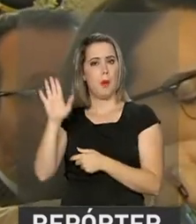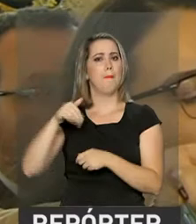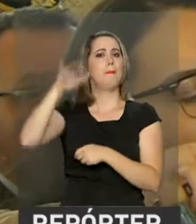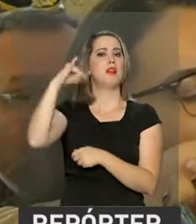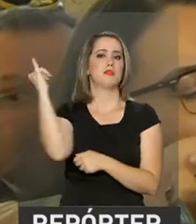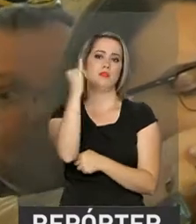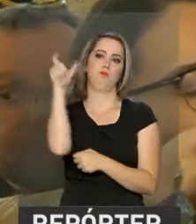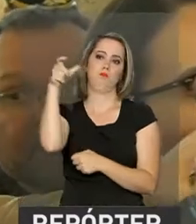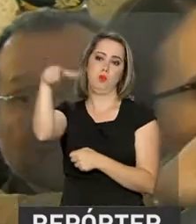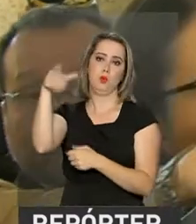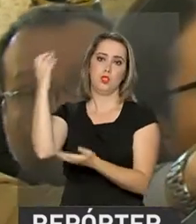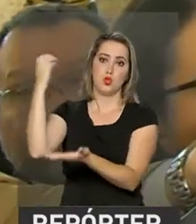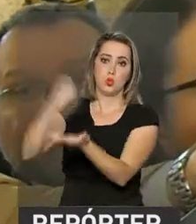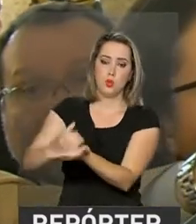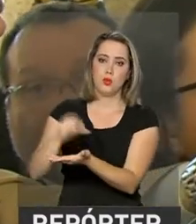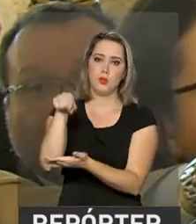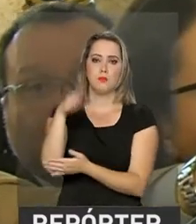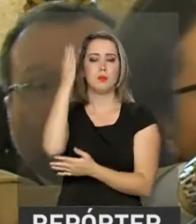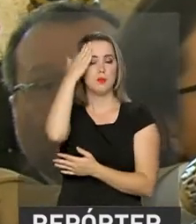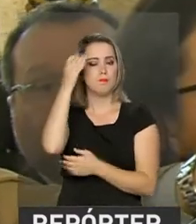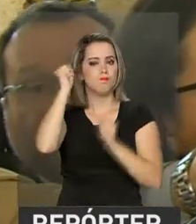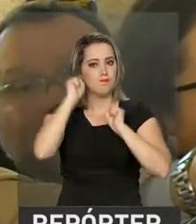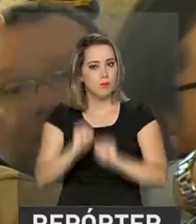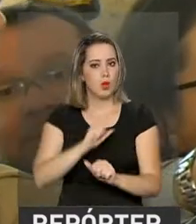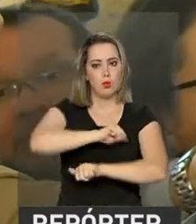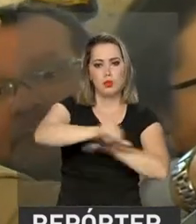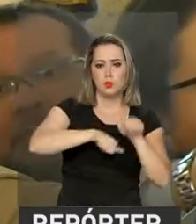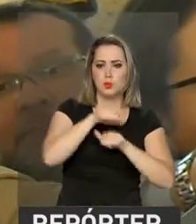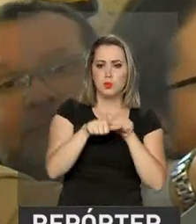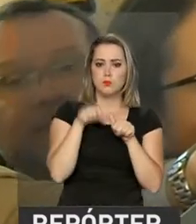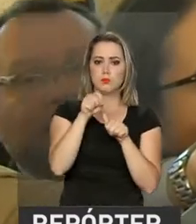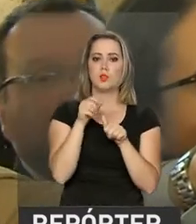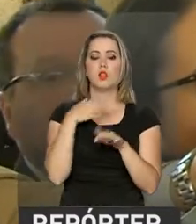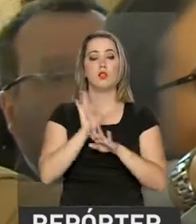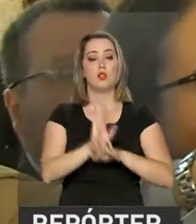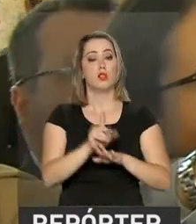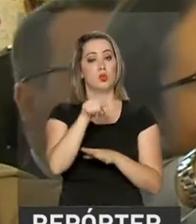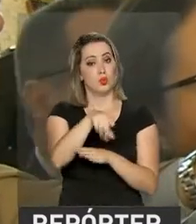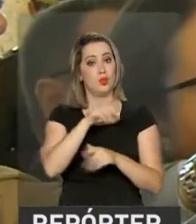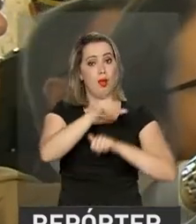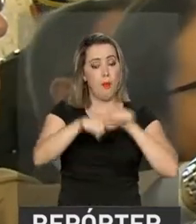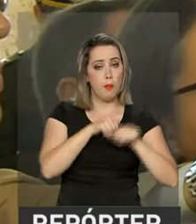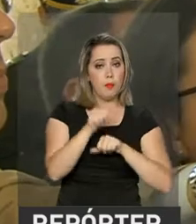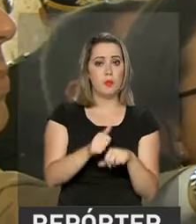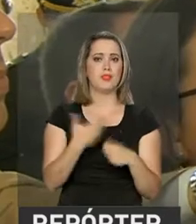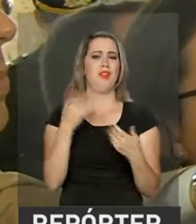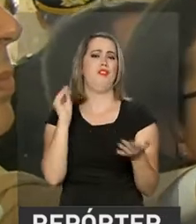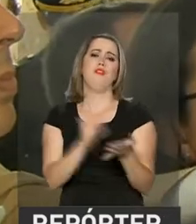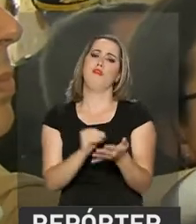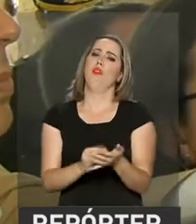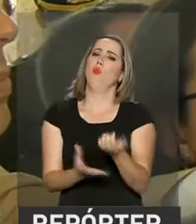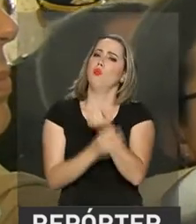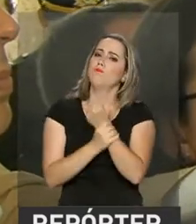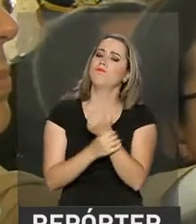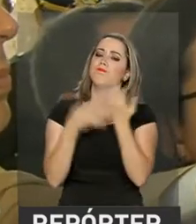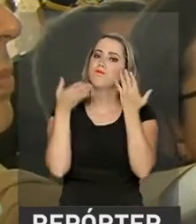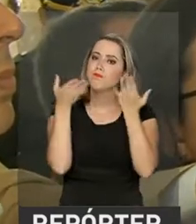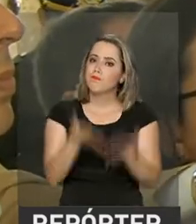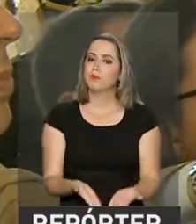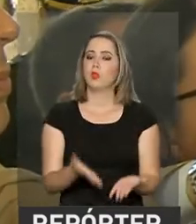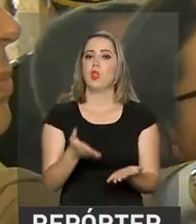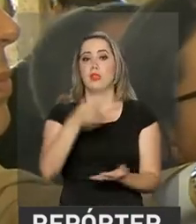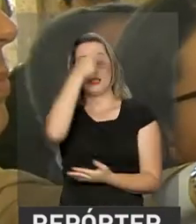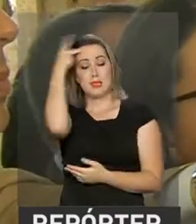tá? Para poder, de fato, mudar, ajudar a mudar a situação de insegurança que